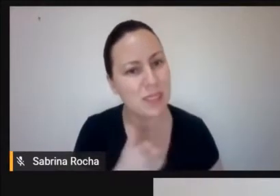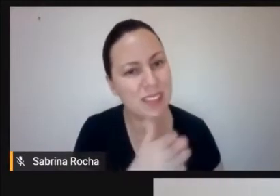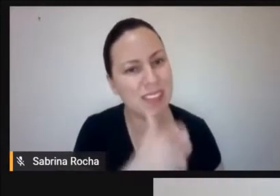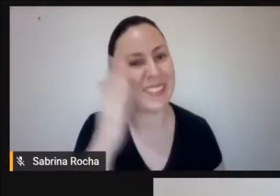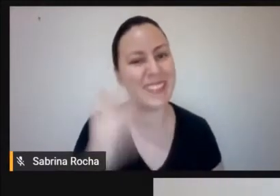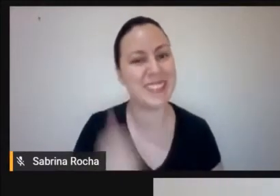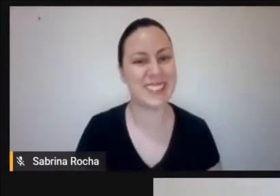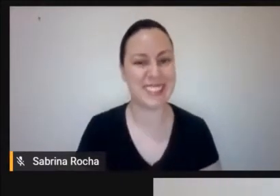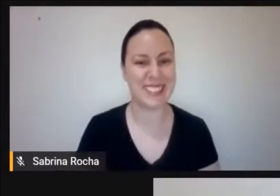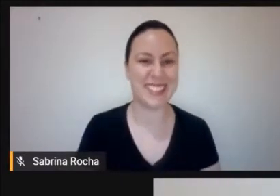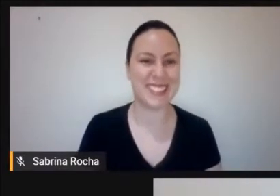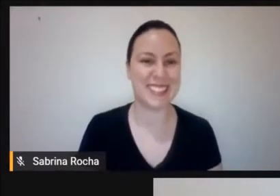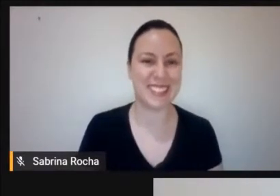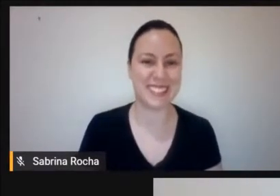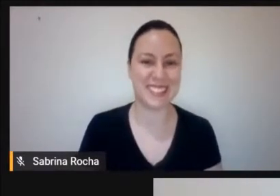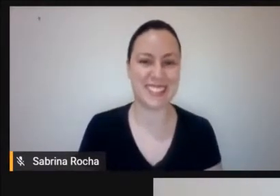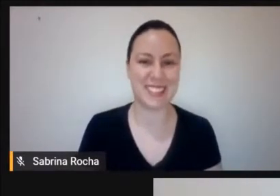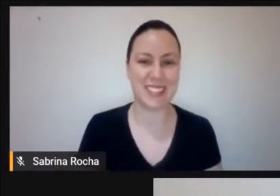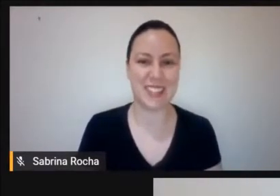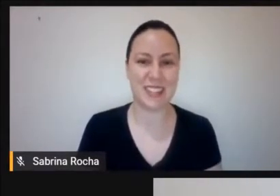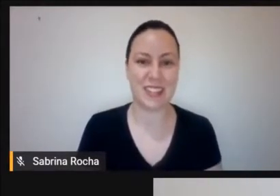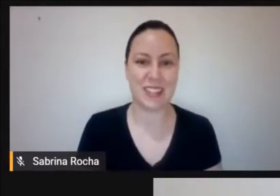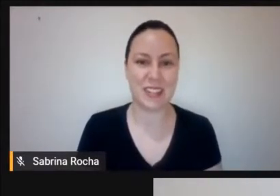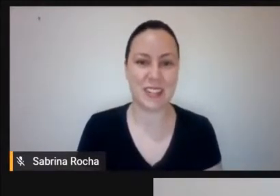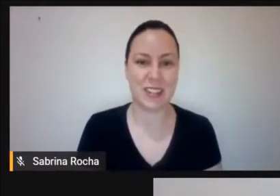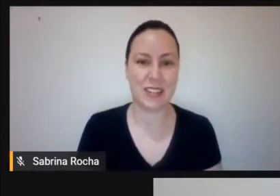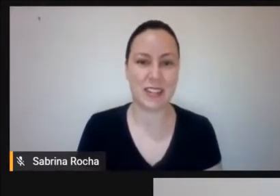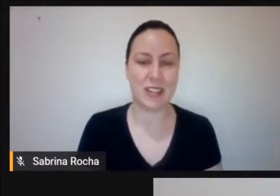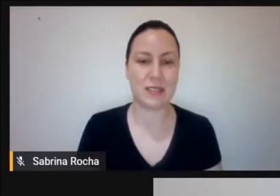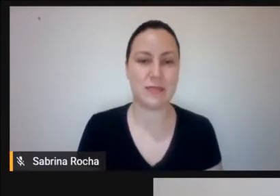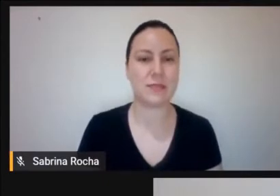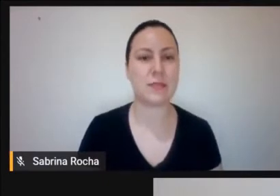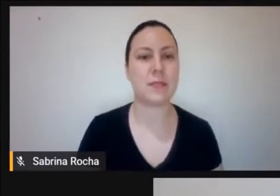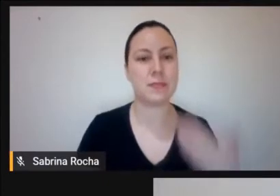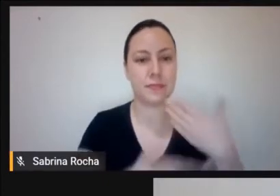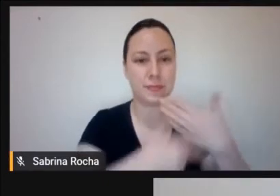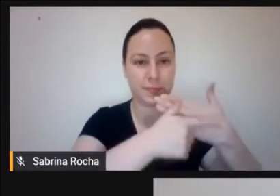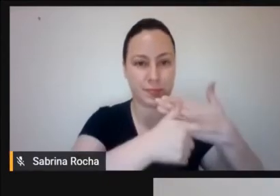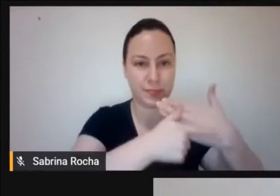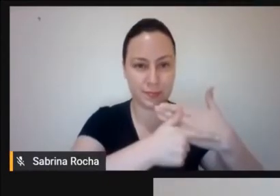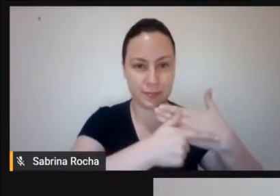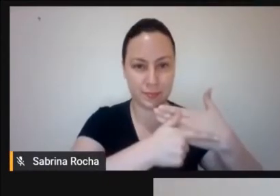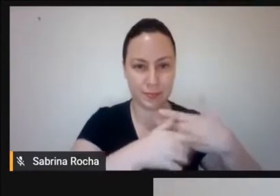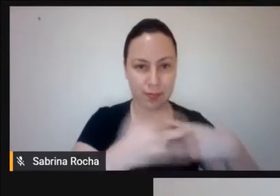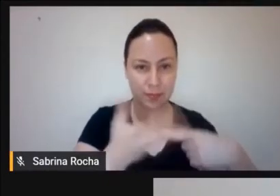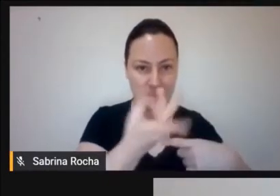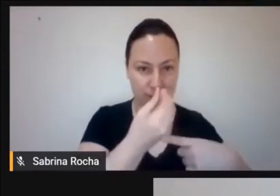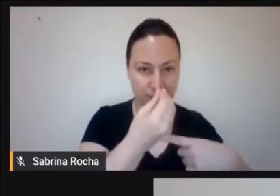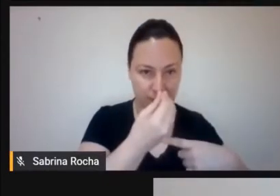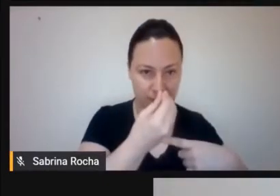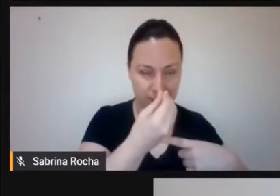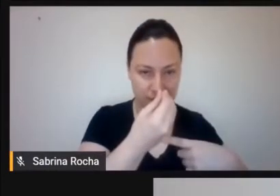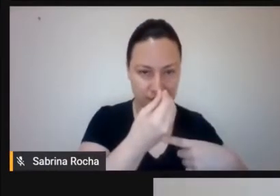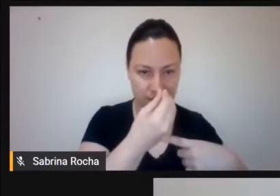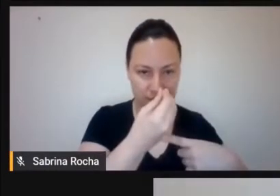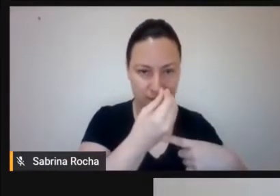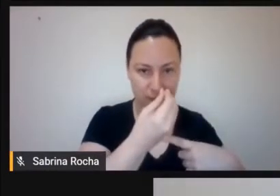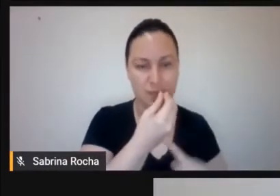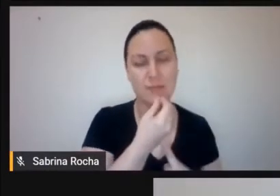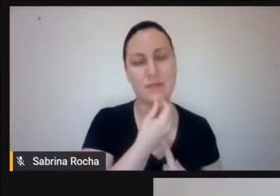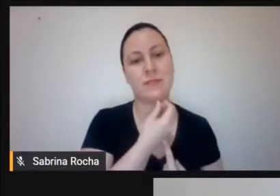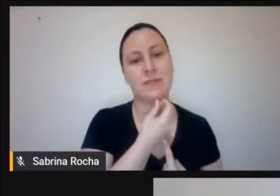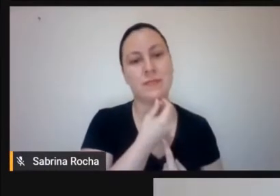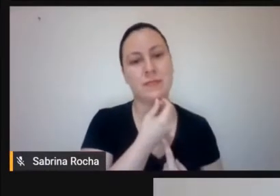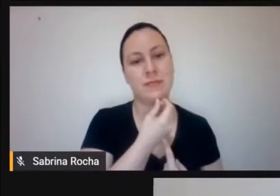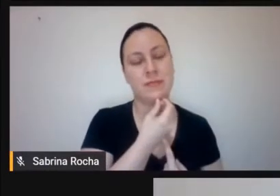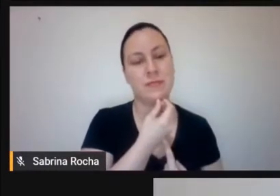minha ré. Krenak, o que você acha do papel da arte? Legal, porque a gente não falou disso ainda. O que você acha do